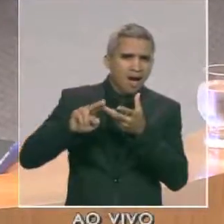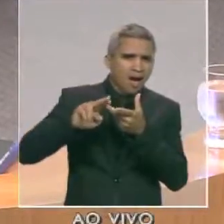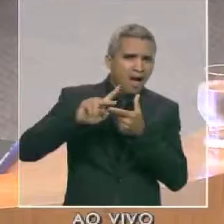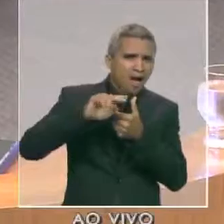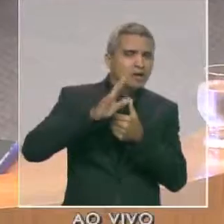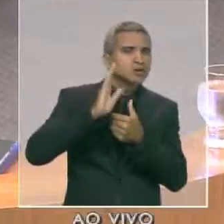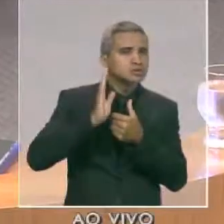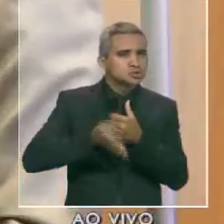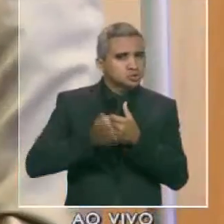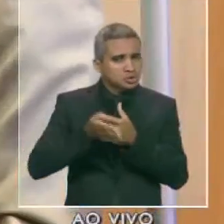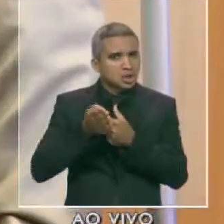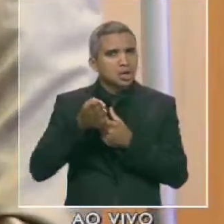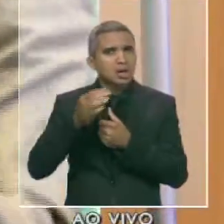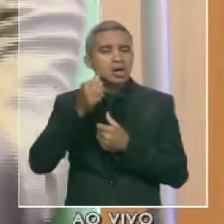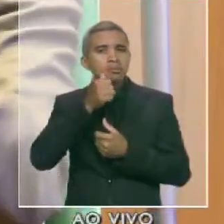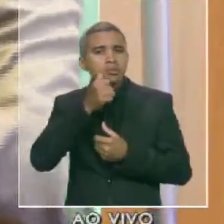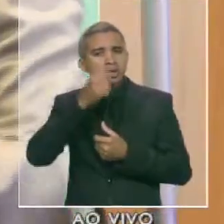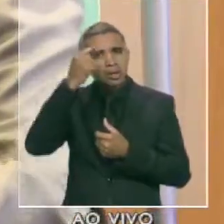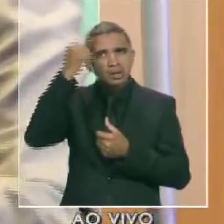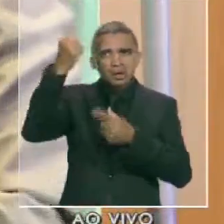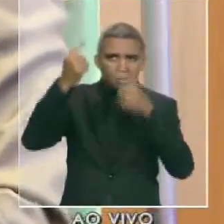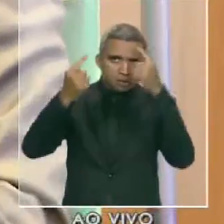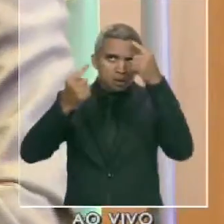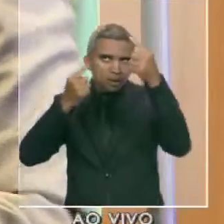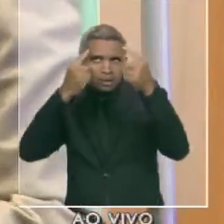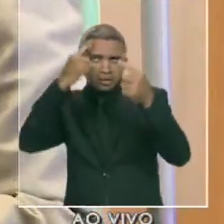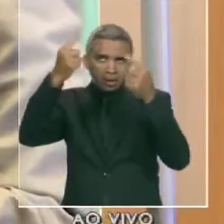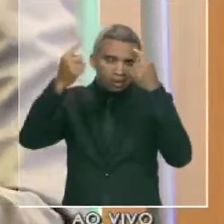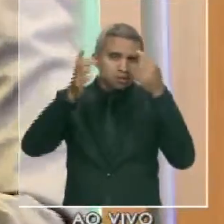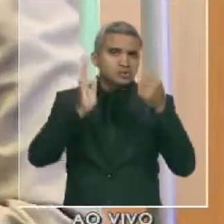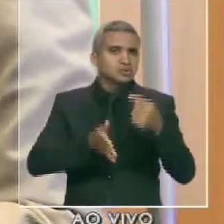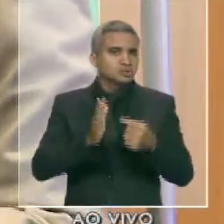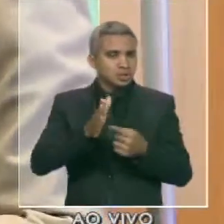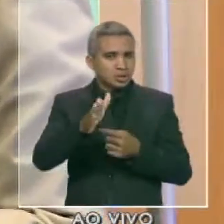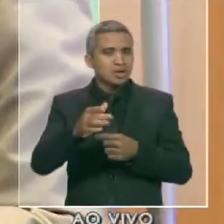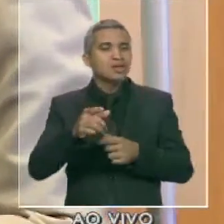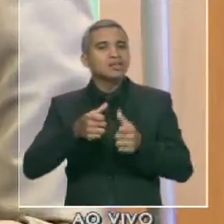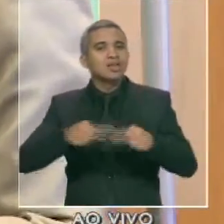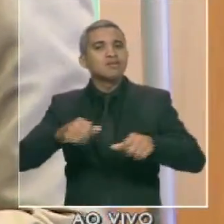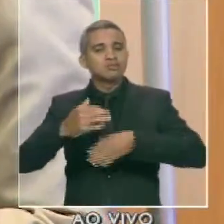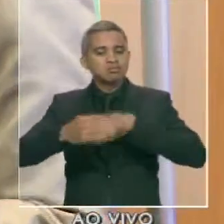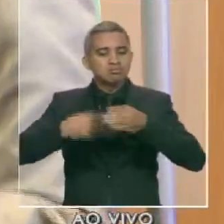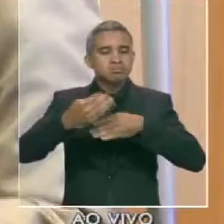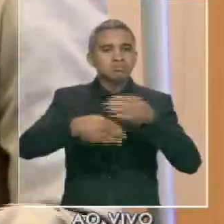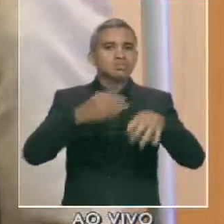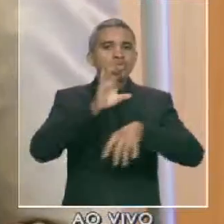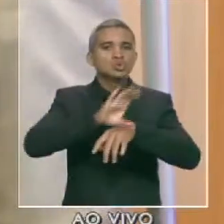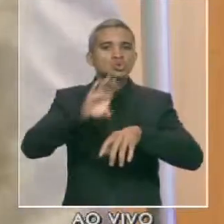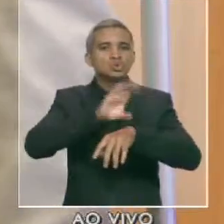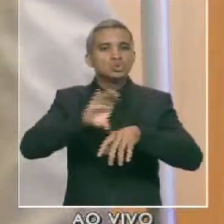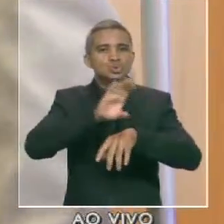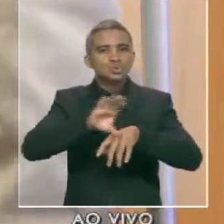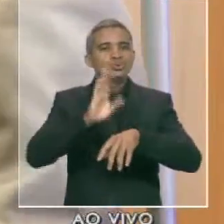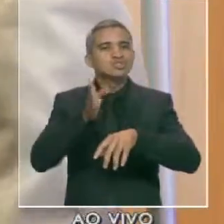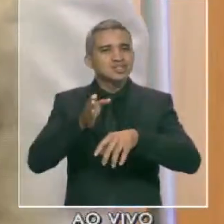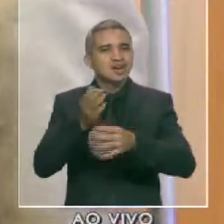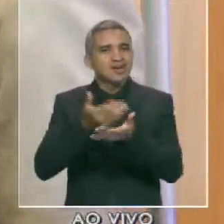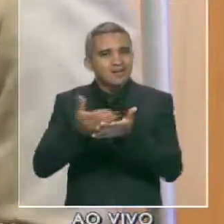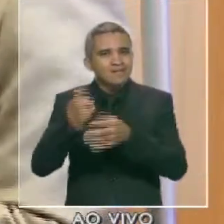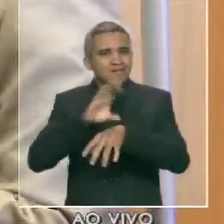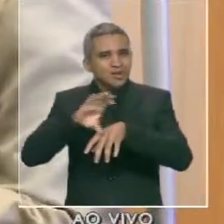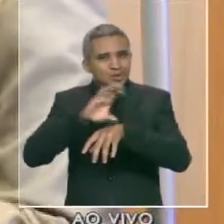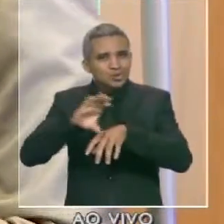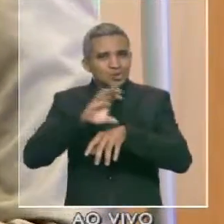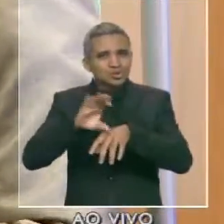por mulheres, até porque estavam em processo de capacitação, e nós conseguimos ali já vislumbrar